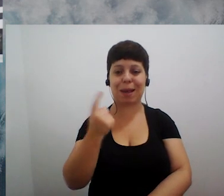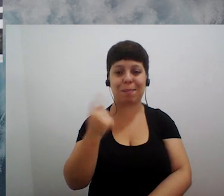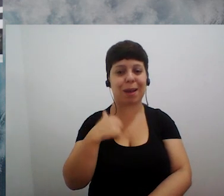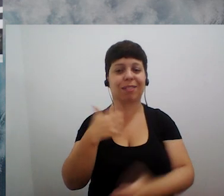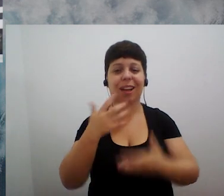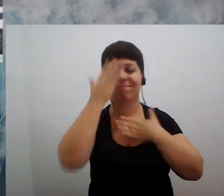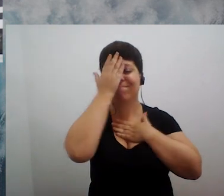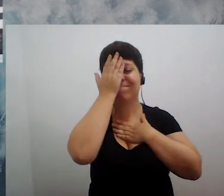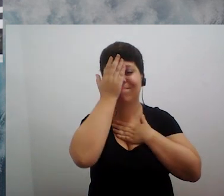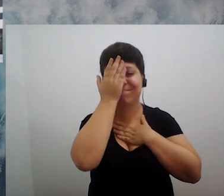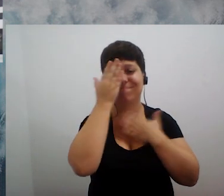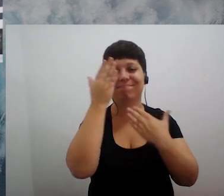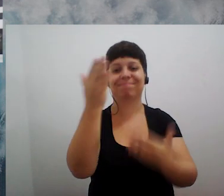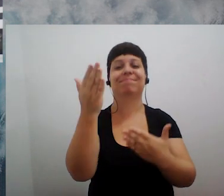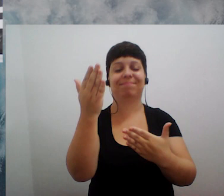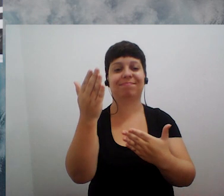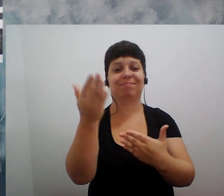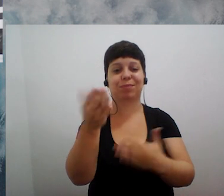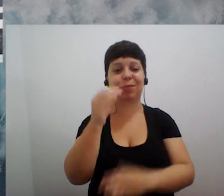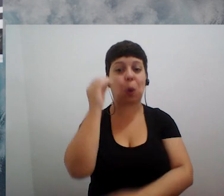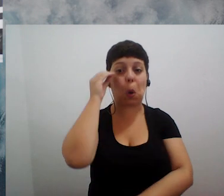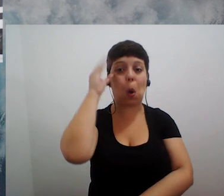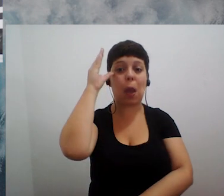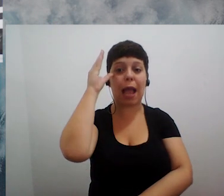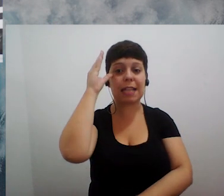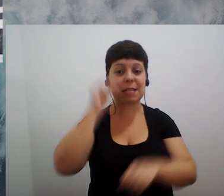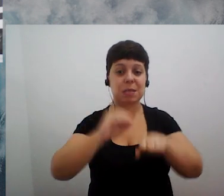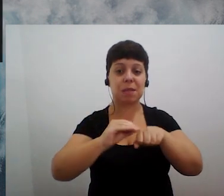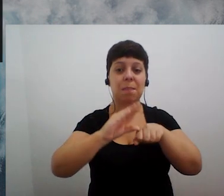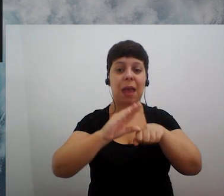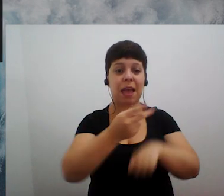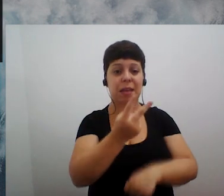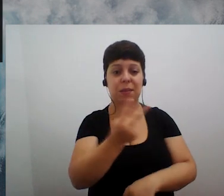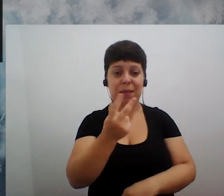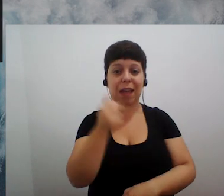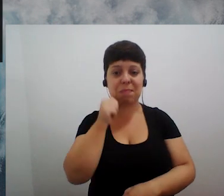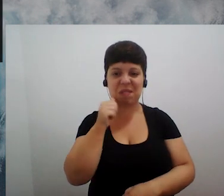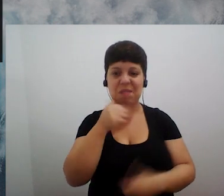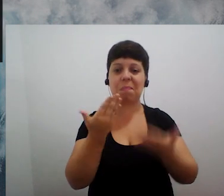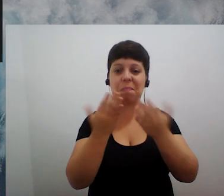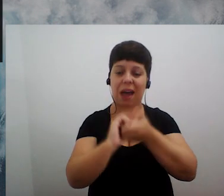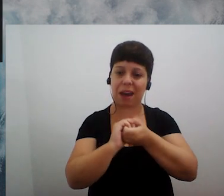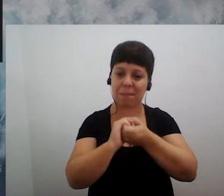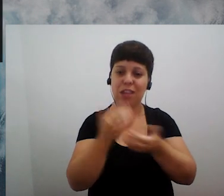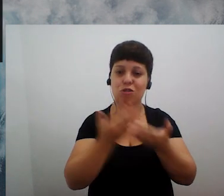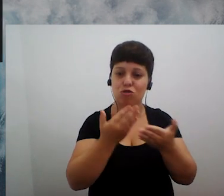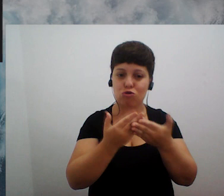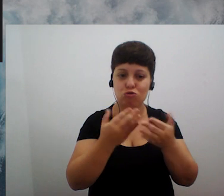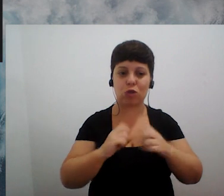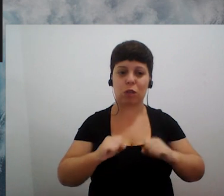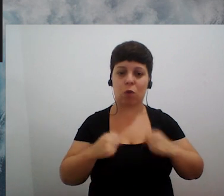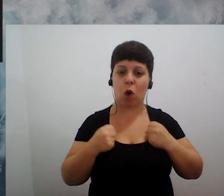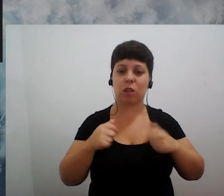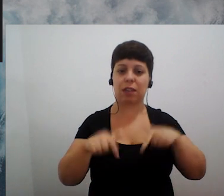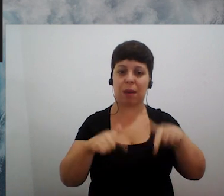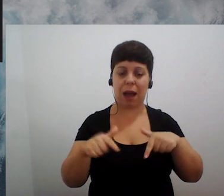primeiramente queria muito agradecer pelo conhecimento aí dessas meninas aí, parabéns, tá? Pelos estudos, pela força de vontade,